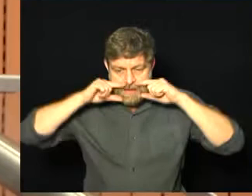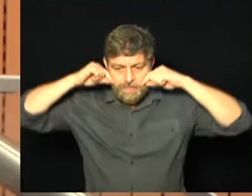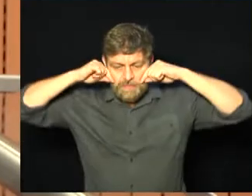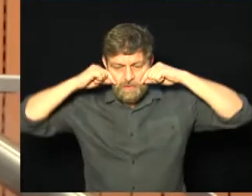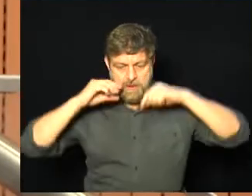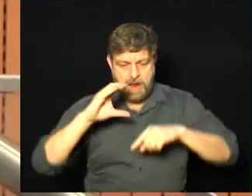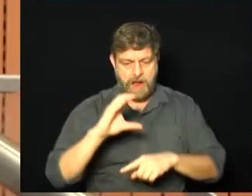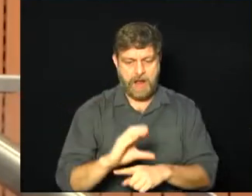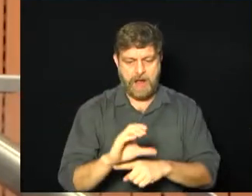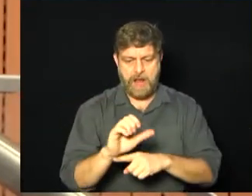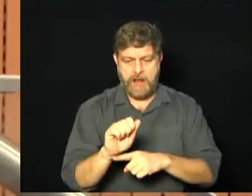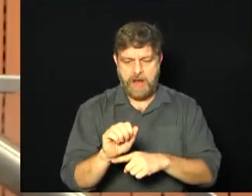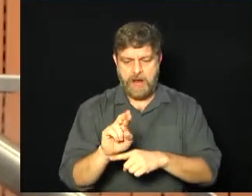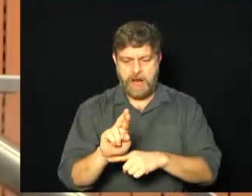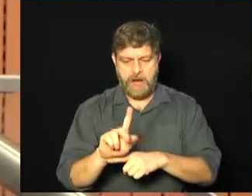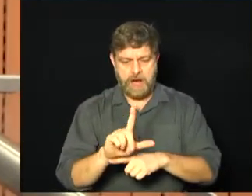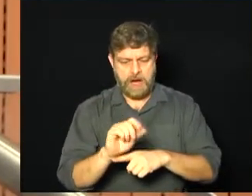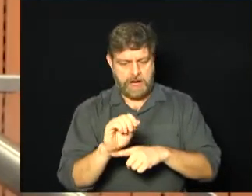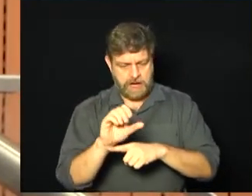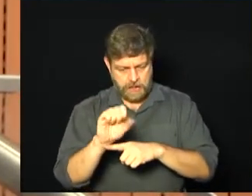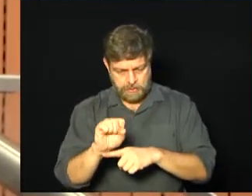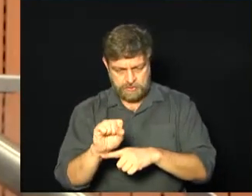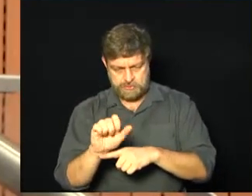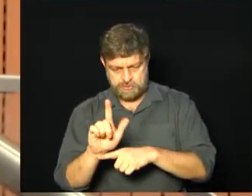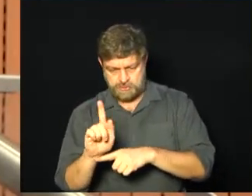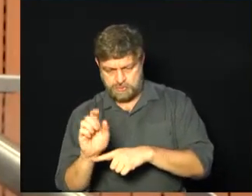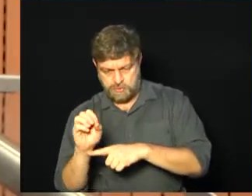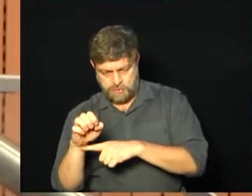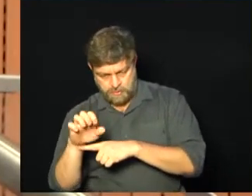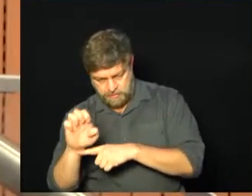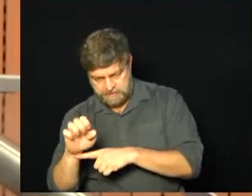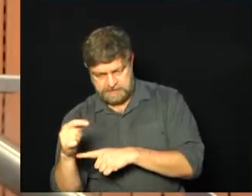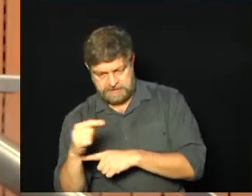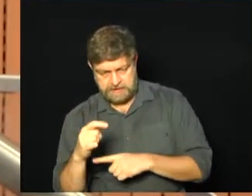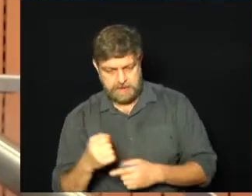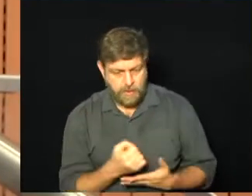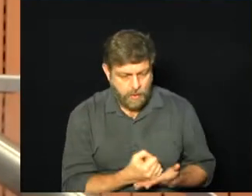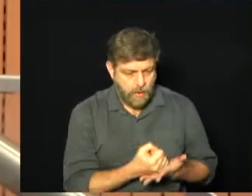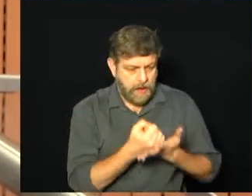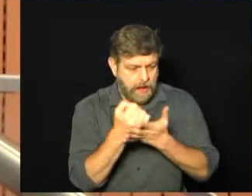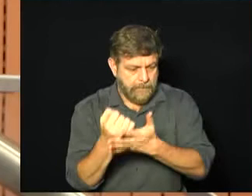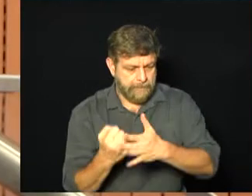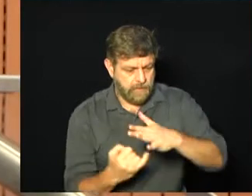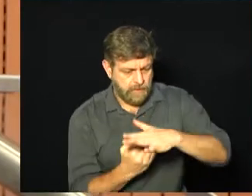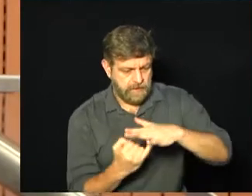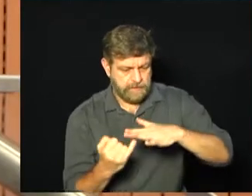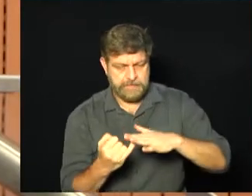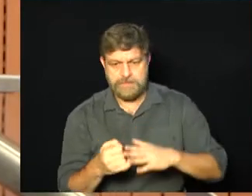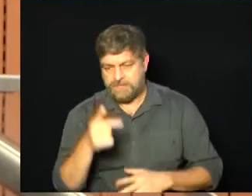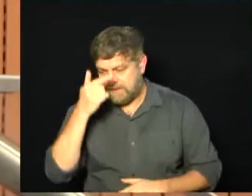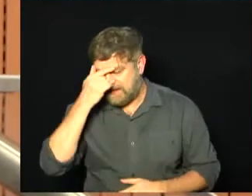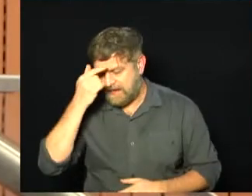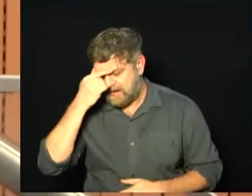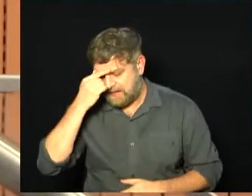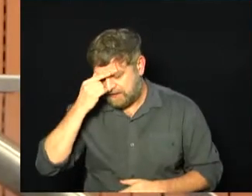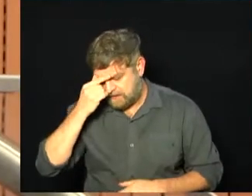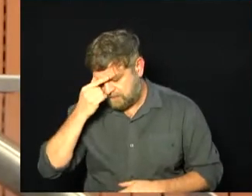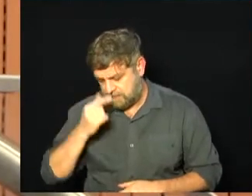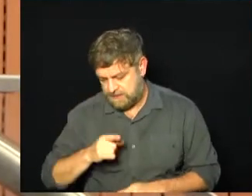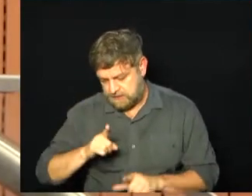Tá? E que a ABAL, com o apoio do Centro de Ciências, acho que a Academia Campineira tem feito também uma parte